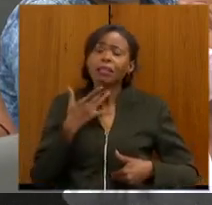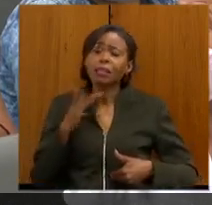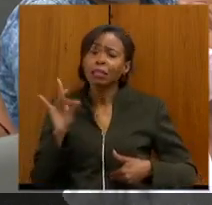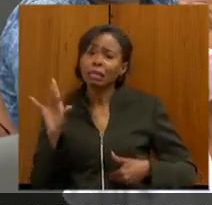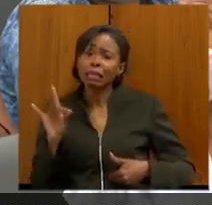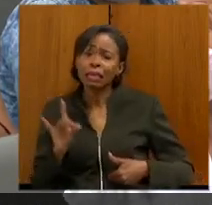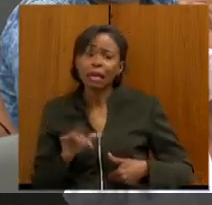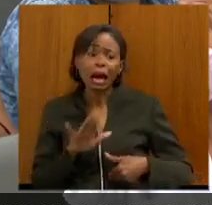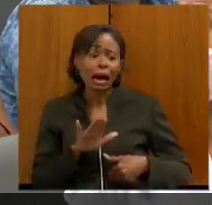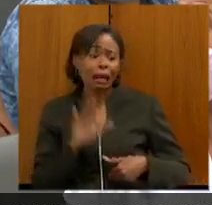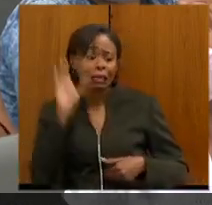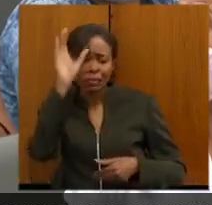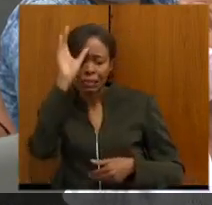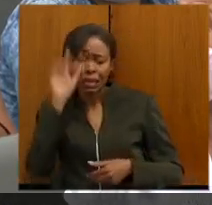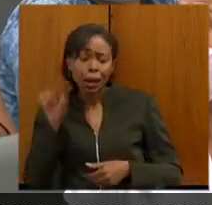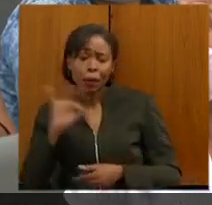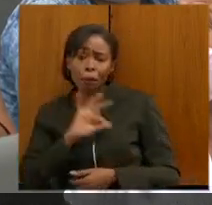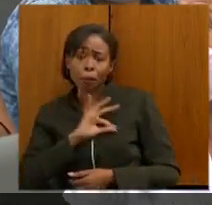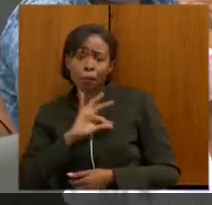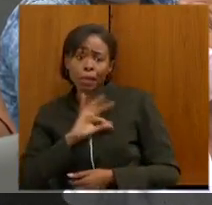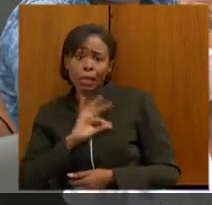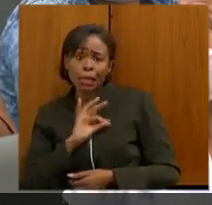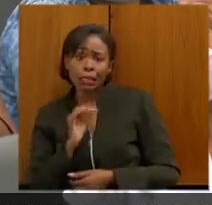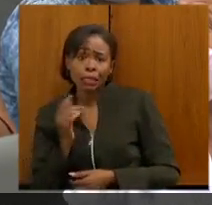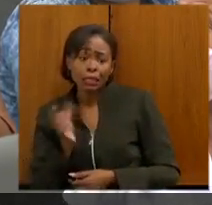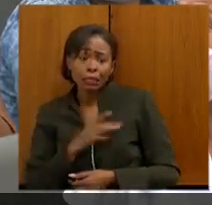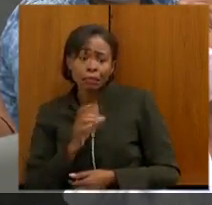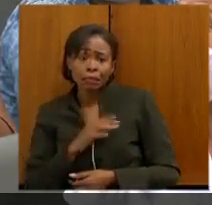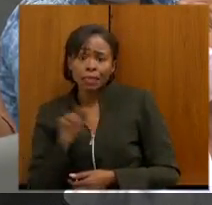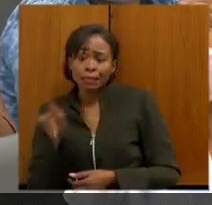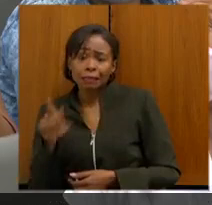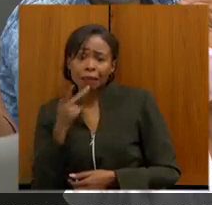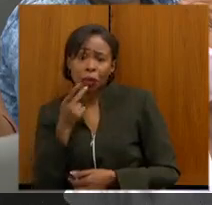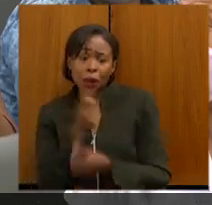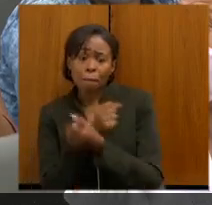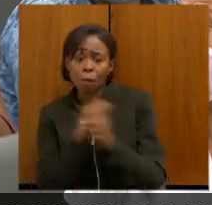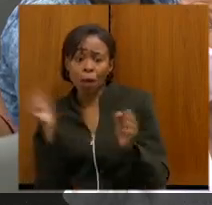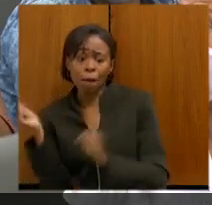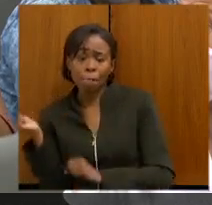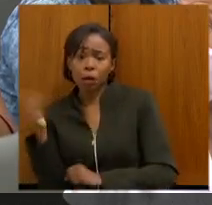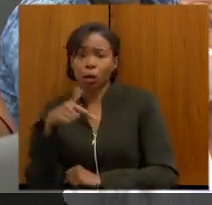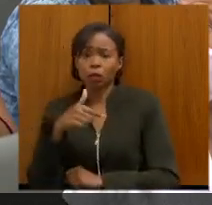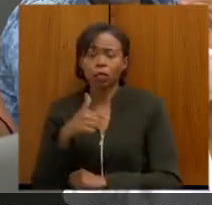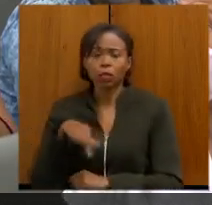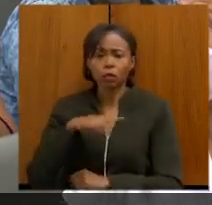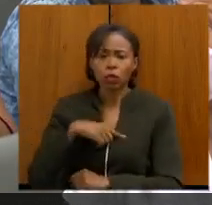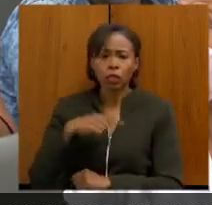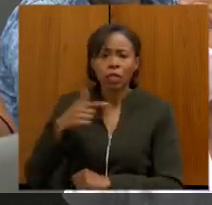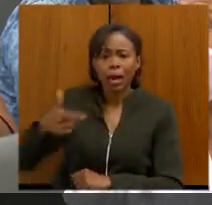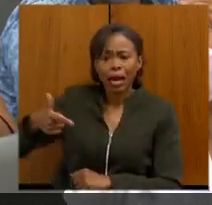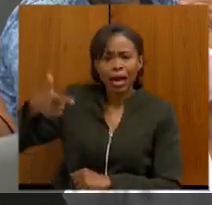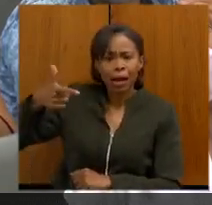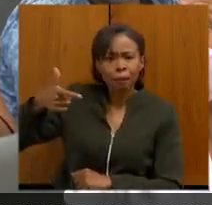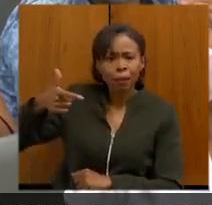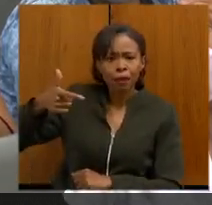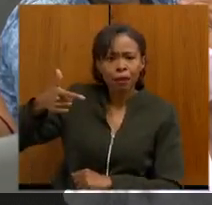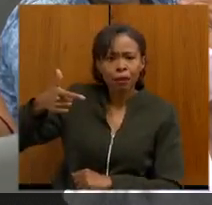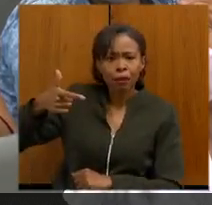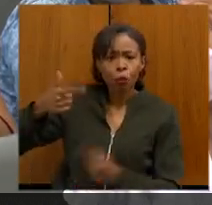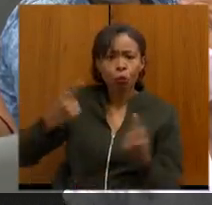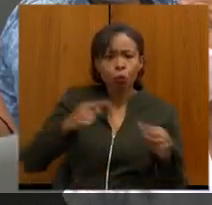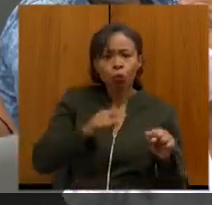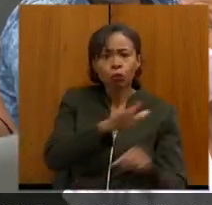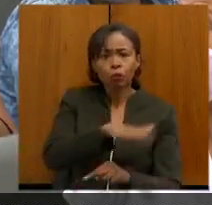ou tia polícia tá indo a polícia falou que vai estar com a bomba da gente polícia tirando arma para criança